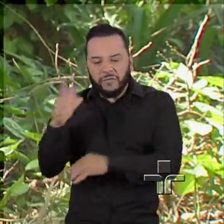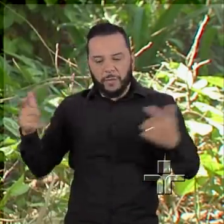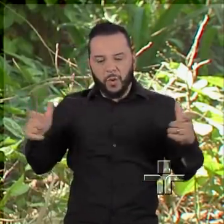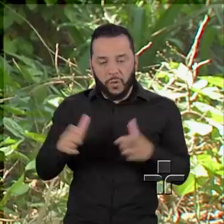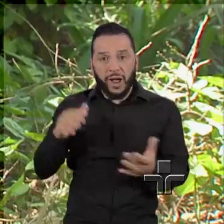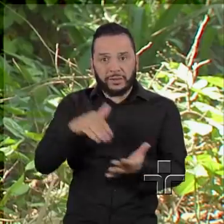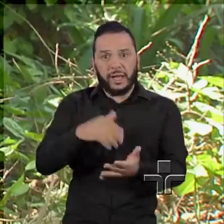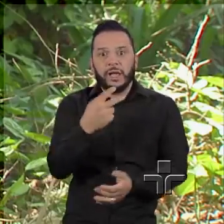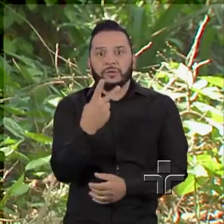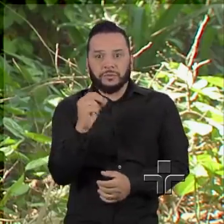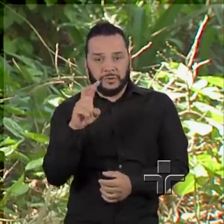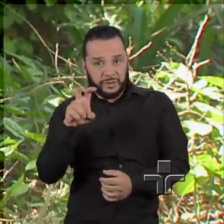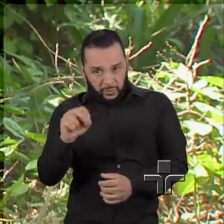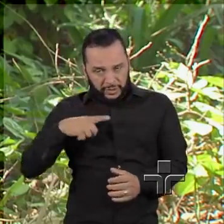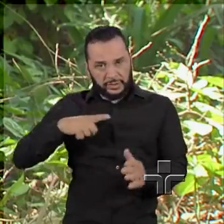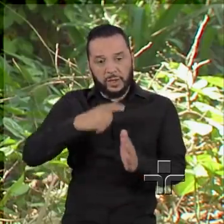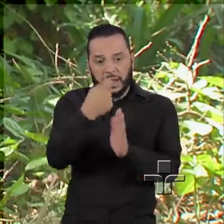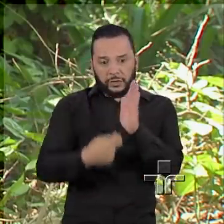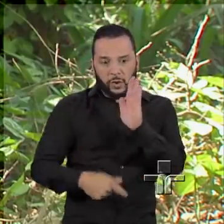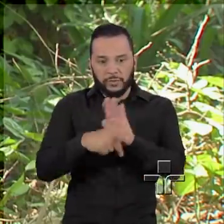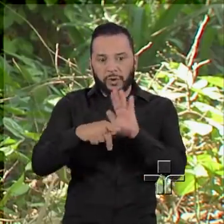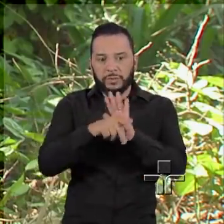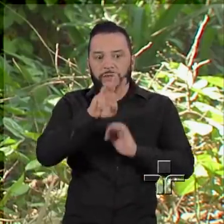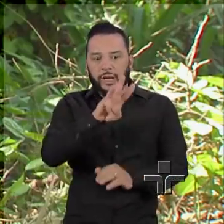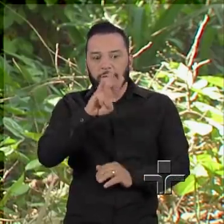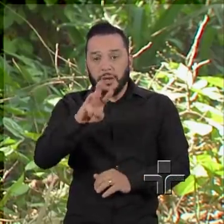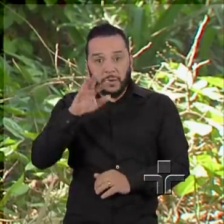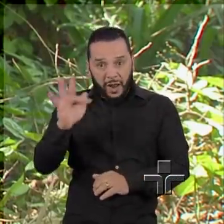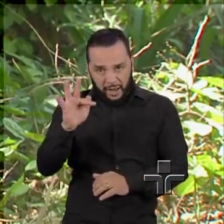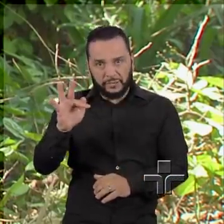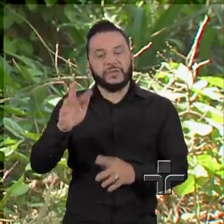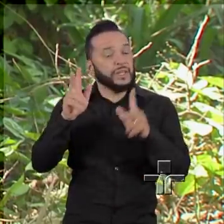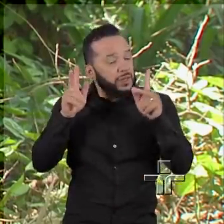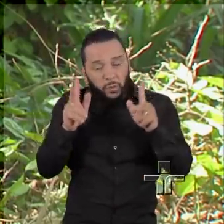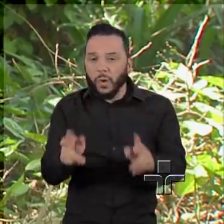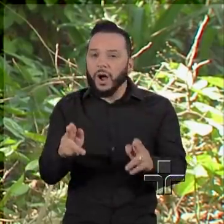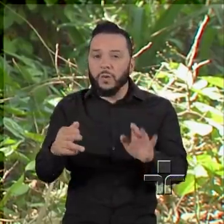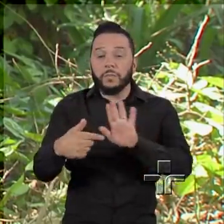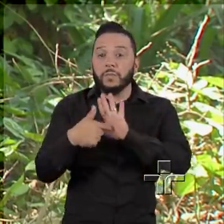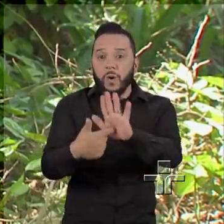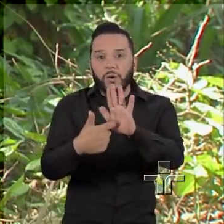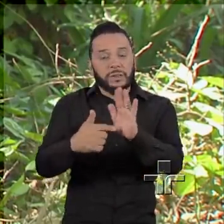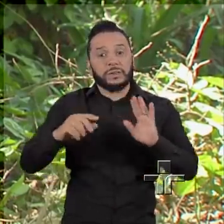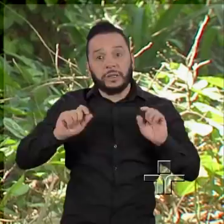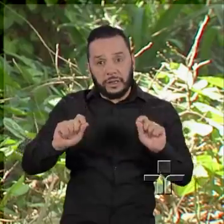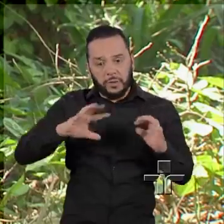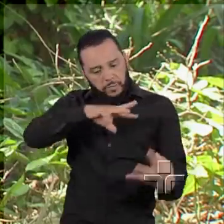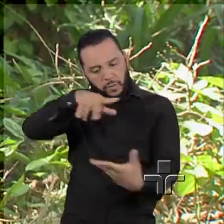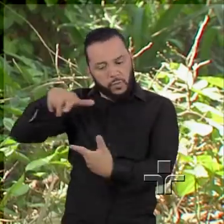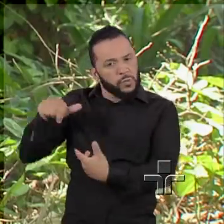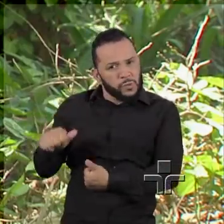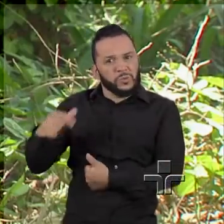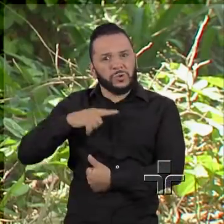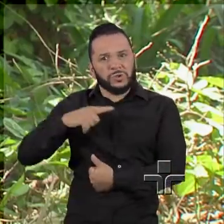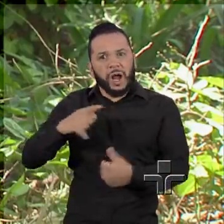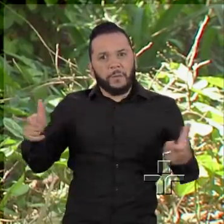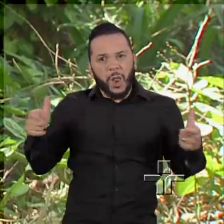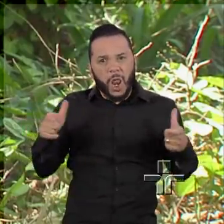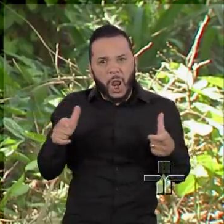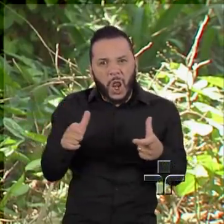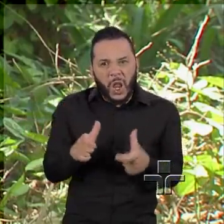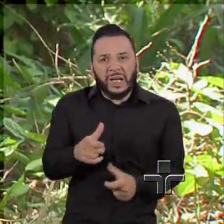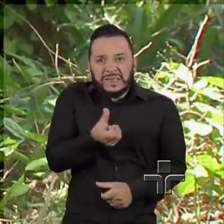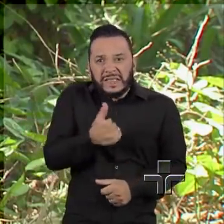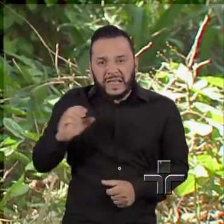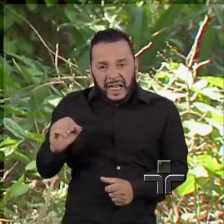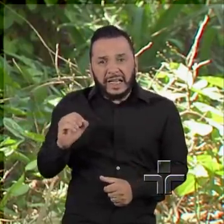Planeta Vivo da ONG WWF vai no mesmo caminho. Revela que o planeta perdeu 60% dos seus